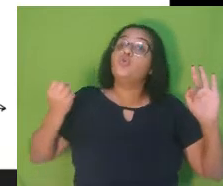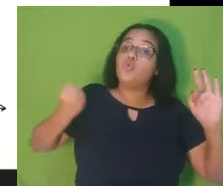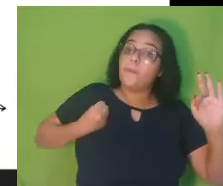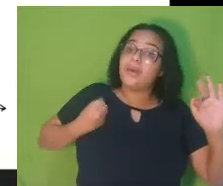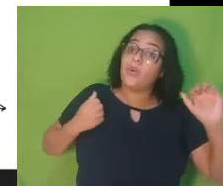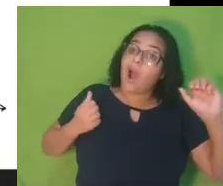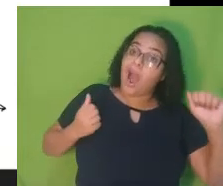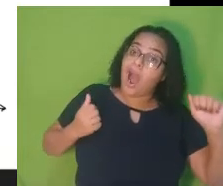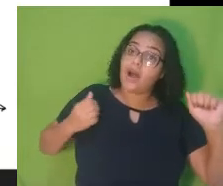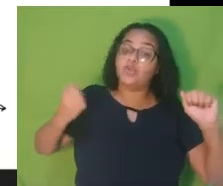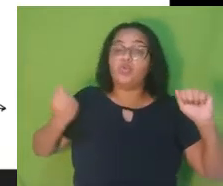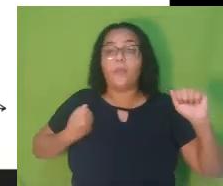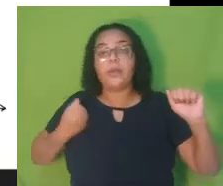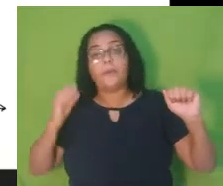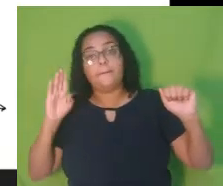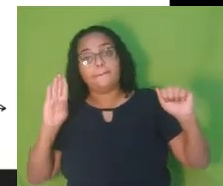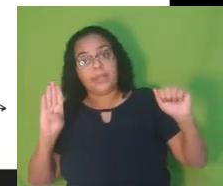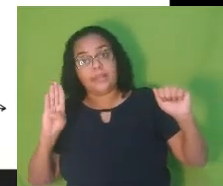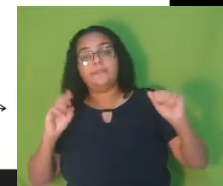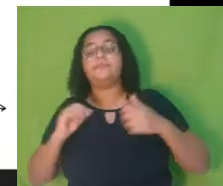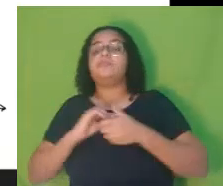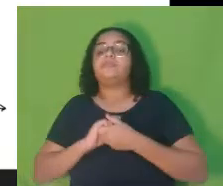número A e no número B.